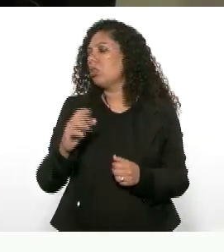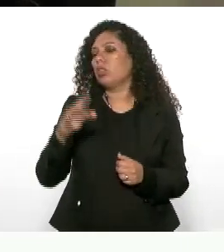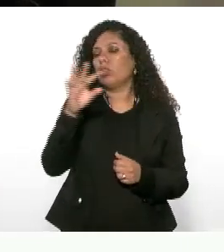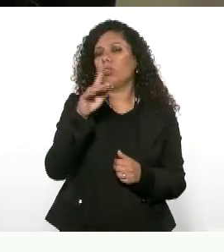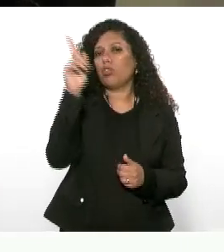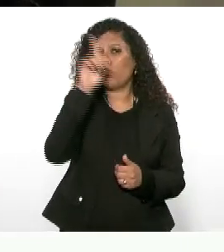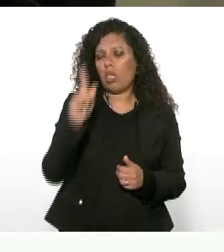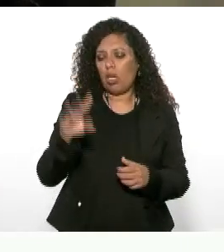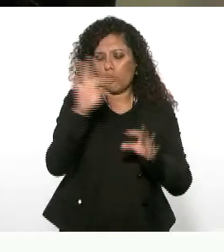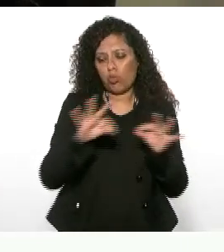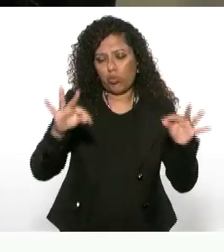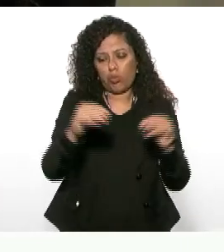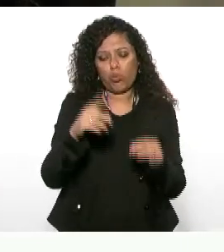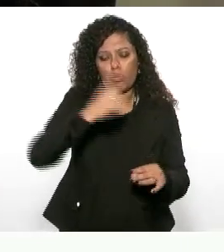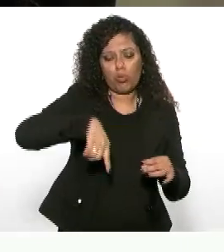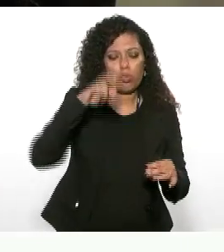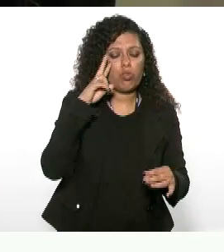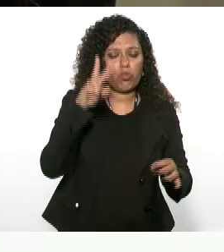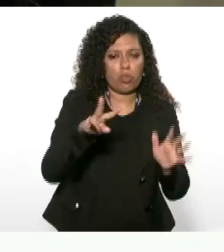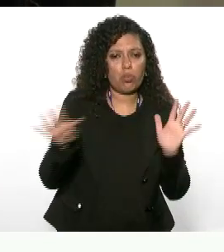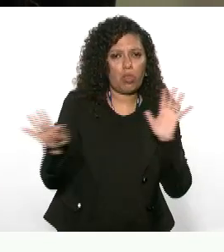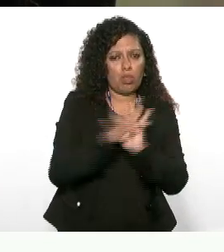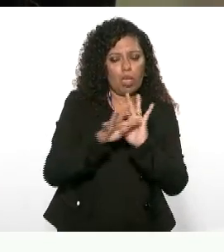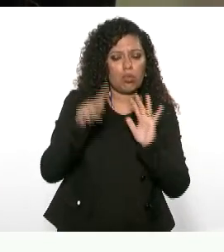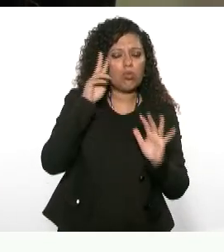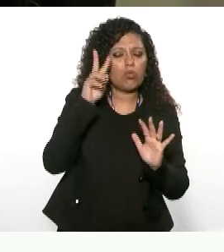Ela dá uma visão bem técnica,